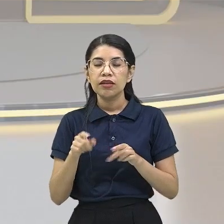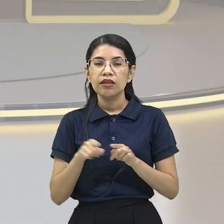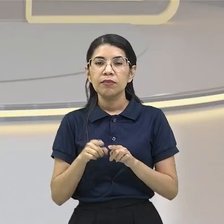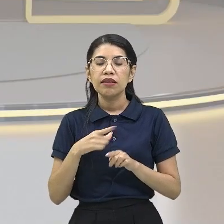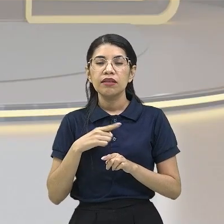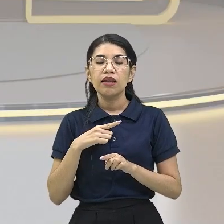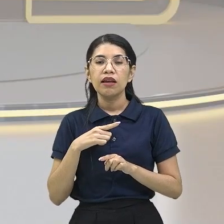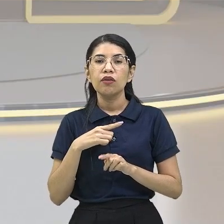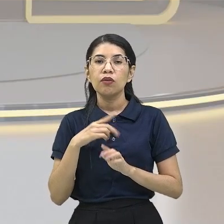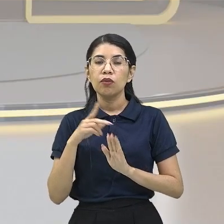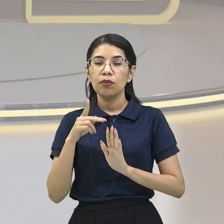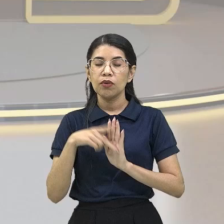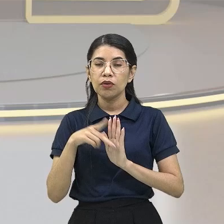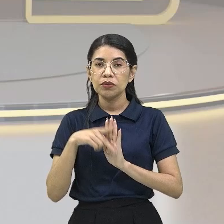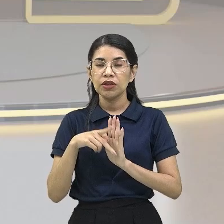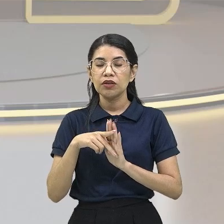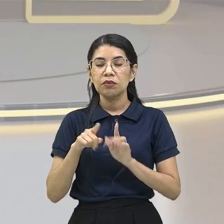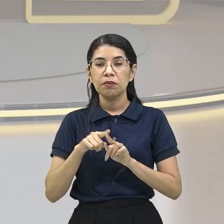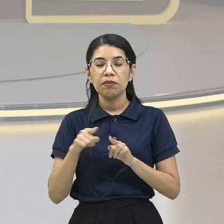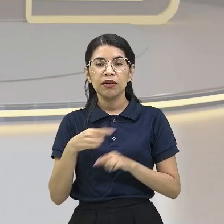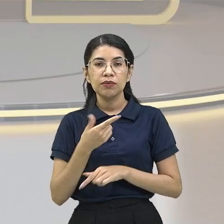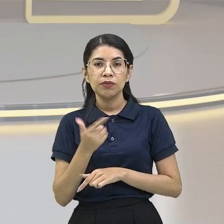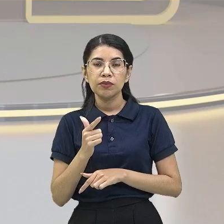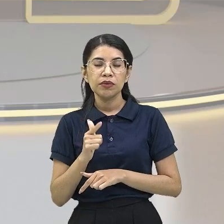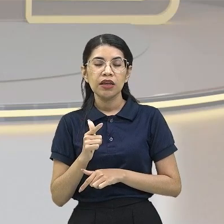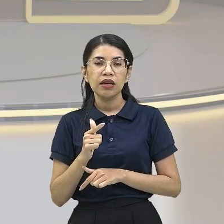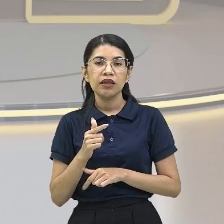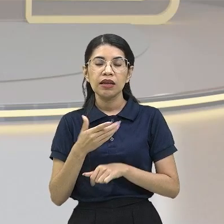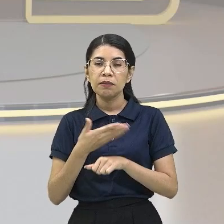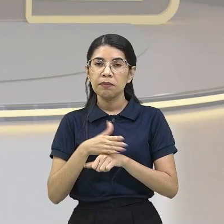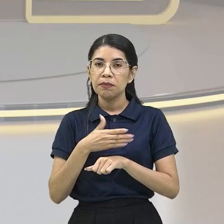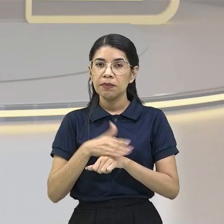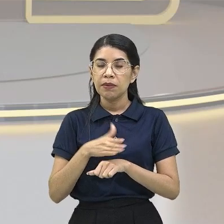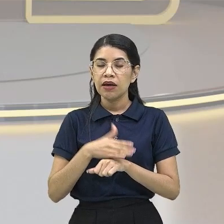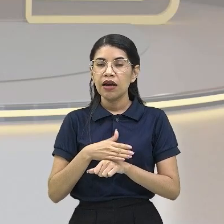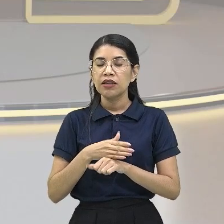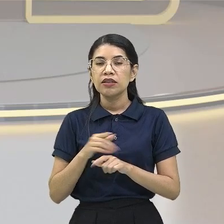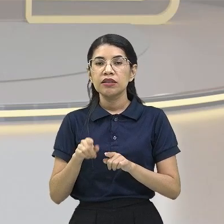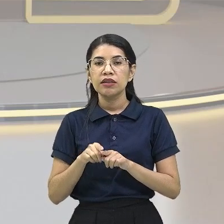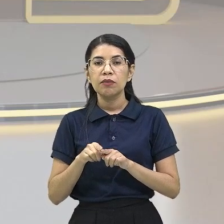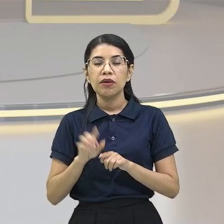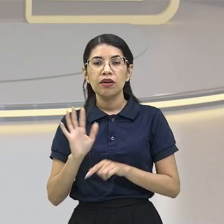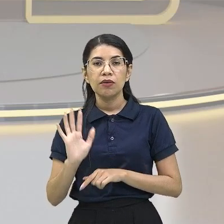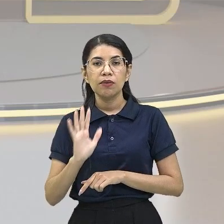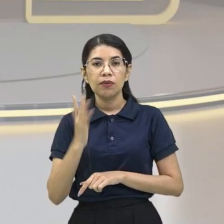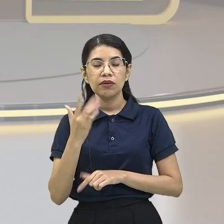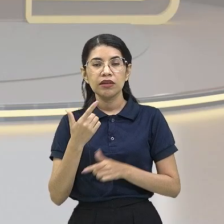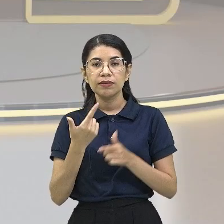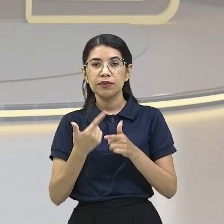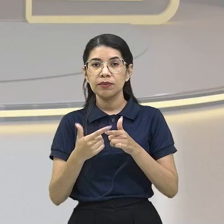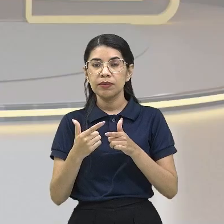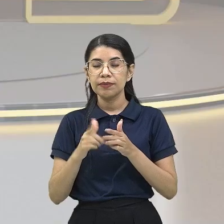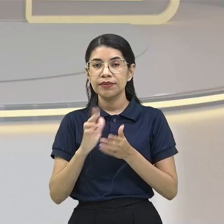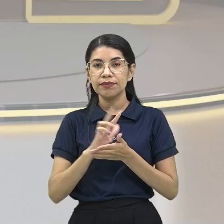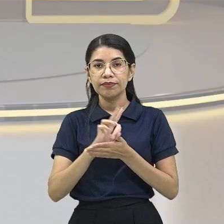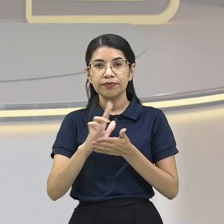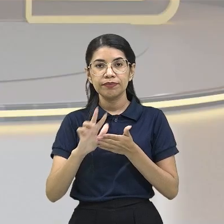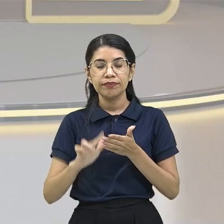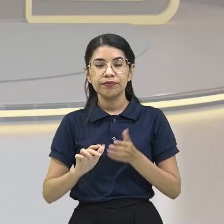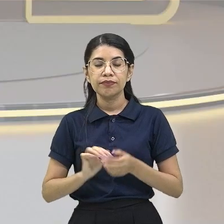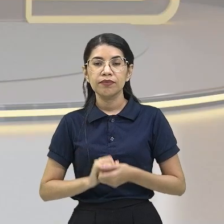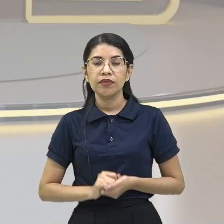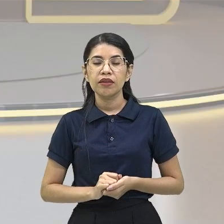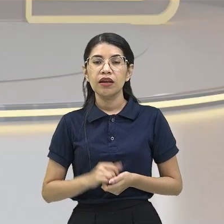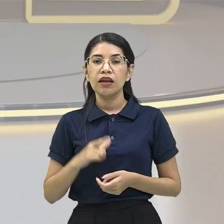plano diretor, mas o plano diretor ele não é colocado muitas das vezes em prática, né? O que vai gerar também, ocasionar diversos problemas. Aí nós temos